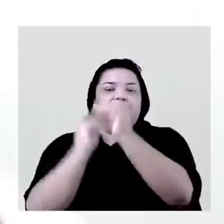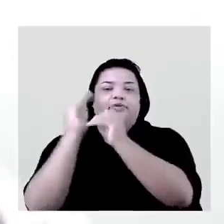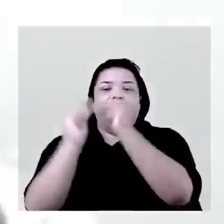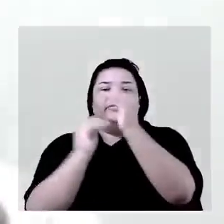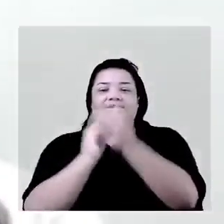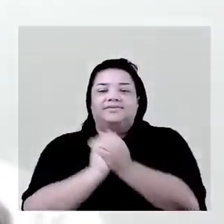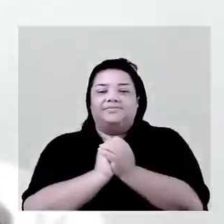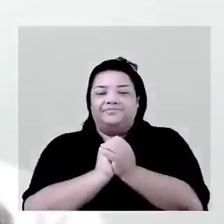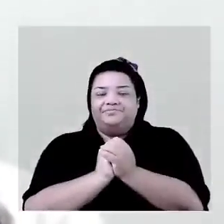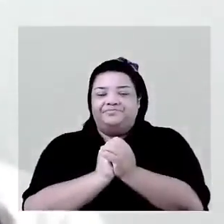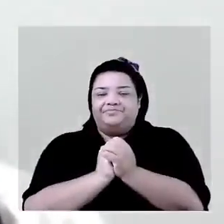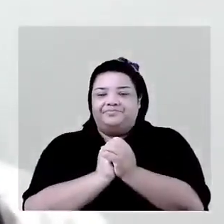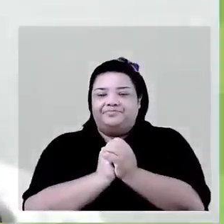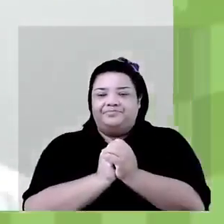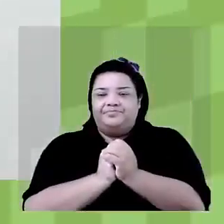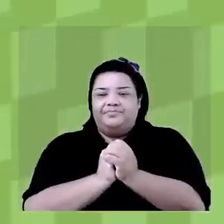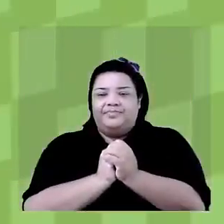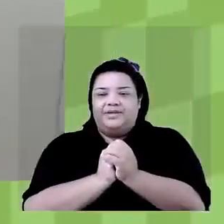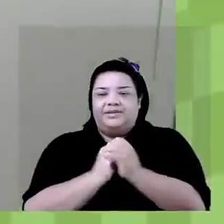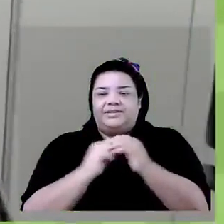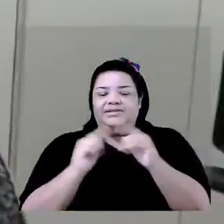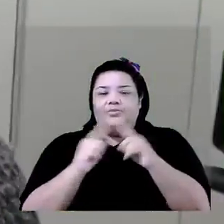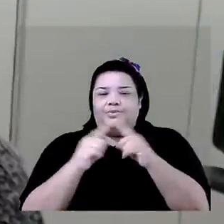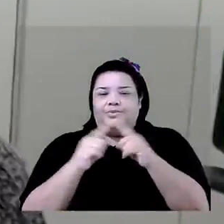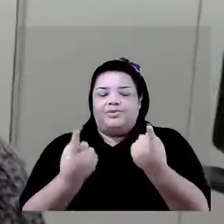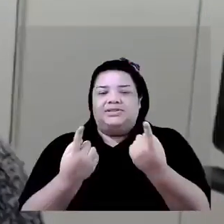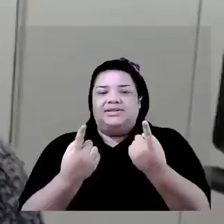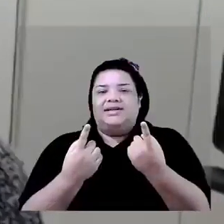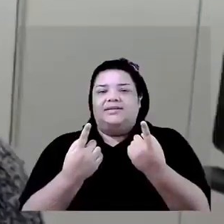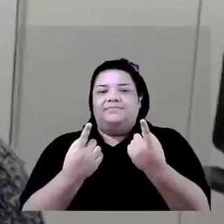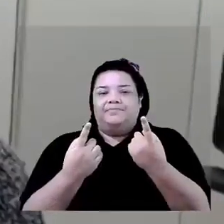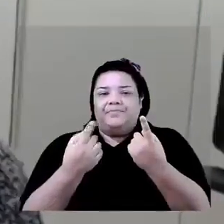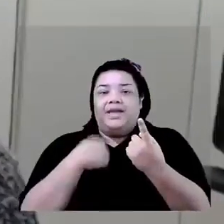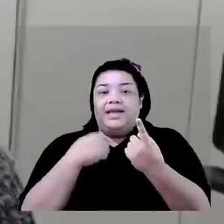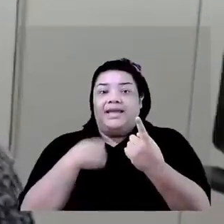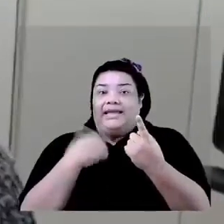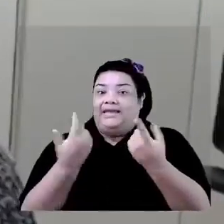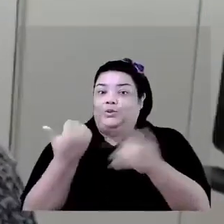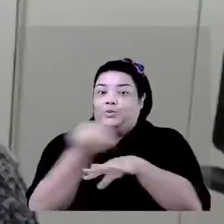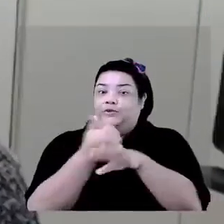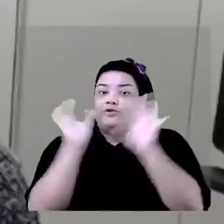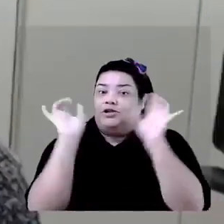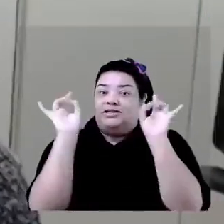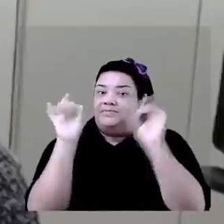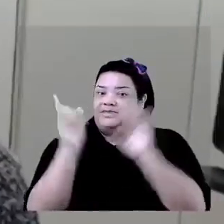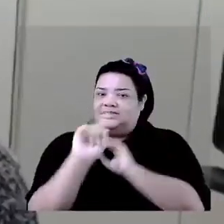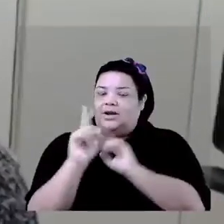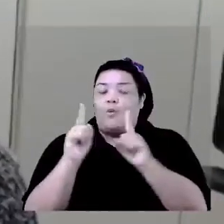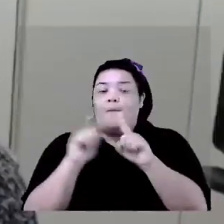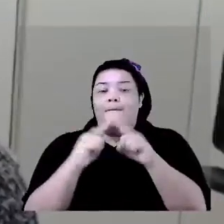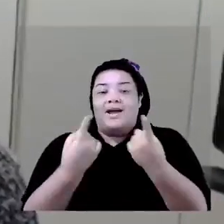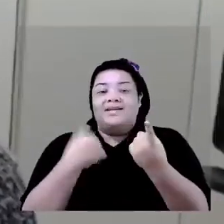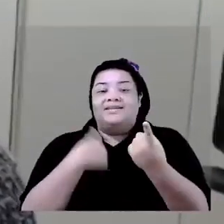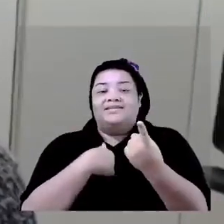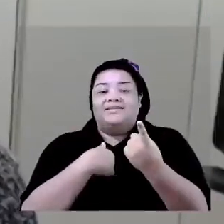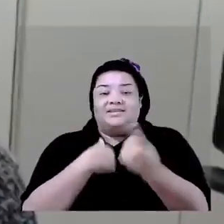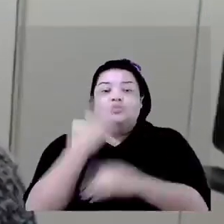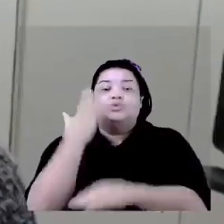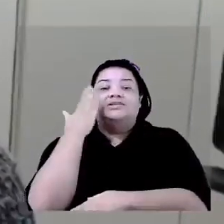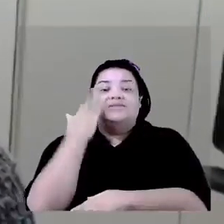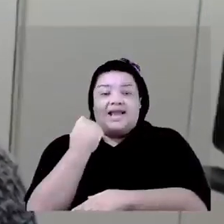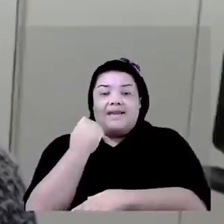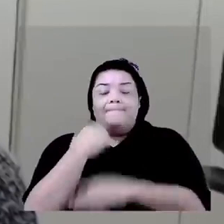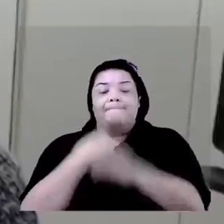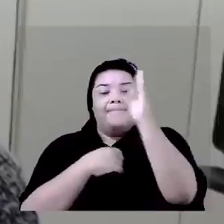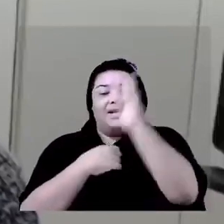Bom, Cíntia, eu não sou especialista no assunto, mas eu acredito Denise que o Cavalcante, Brasil ele tem secretária um de Infraestrutura e Meio diferencial que Ambiente do outros Estado de São países Paulo. não